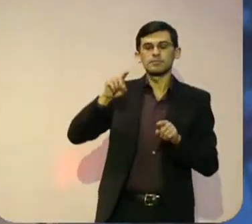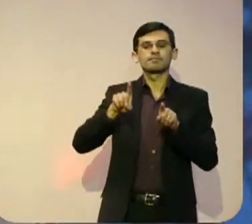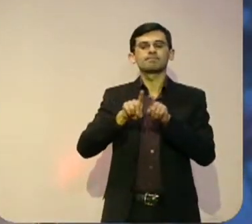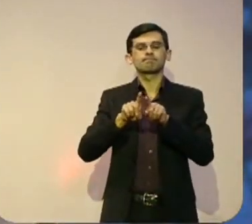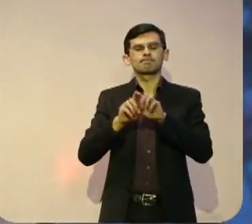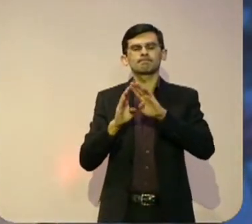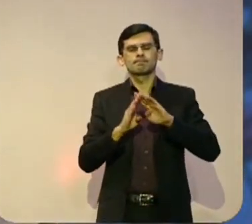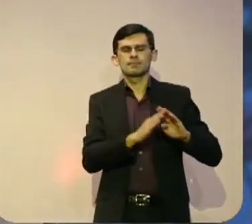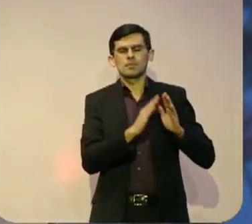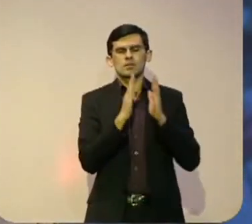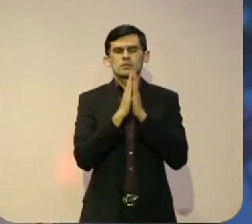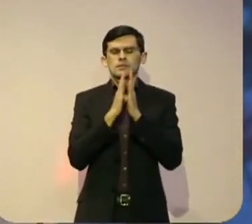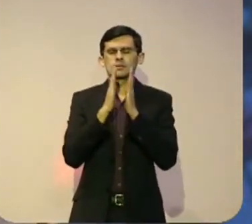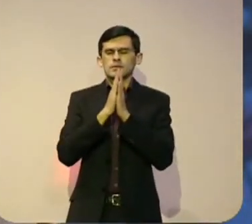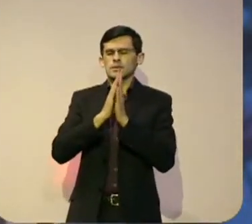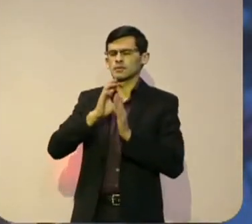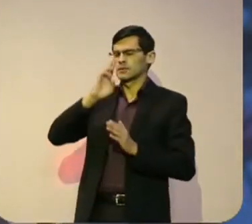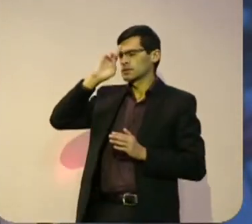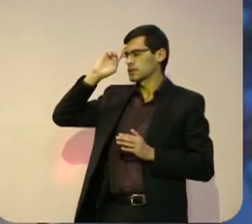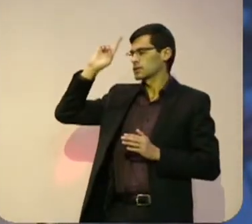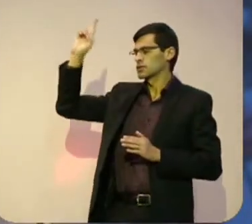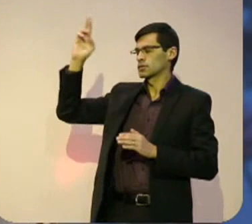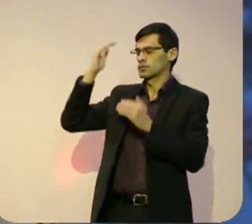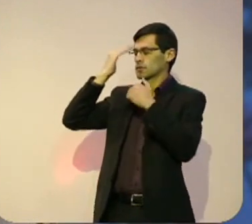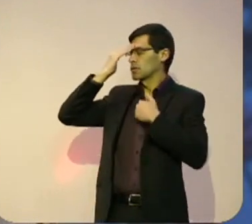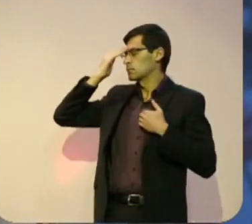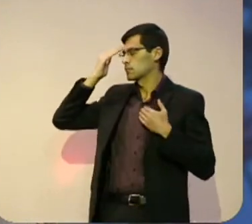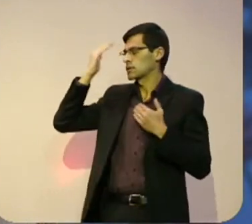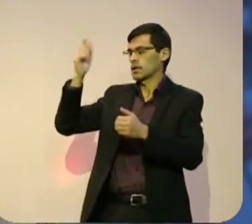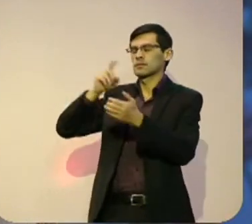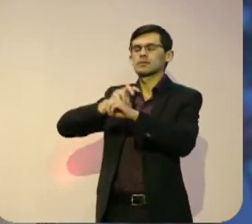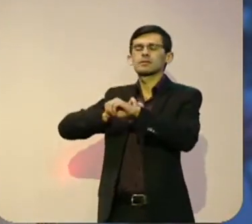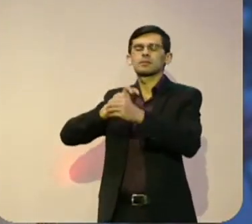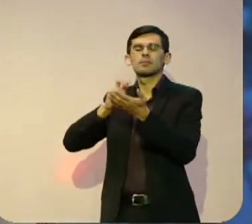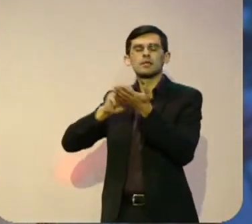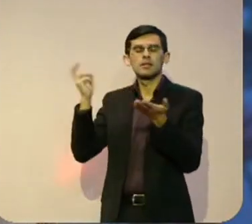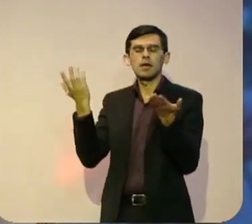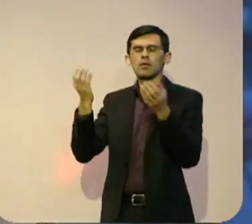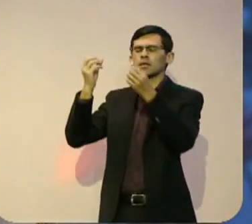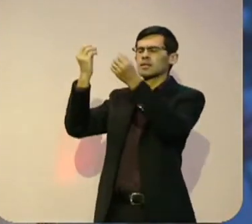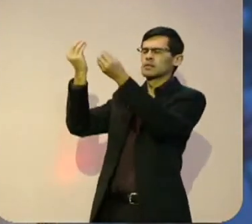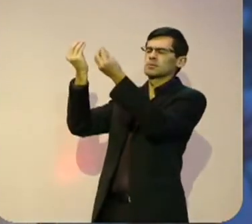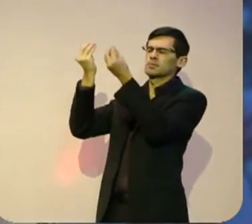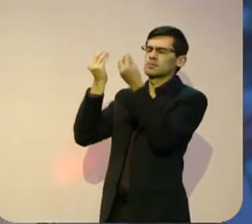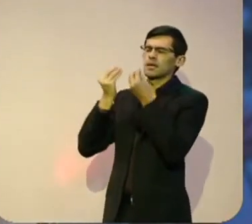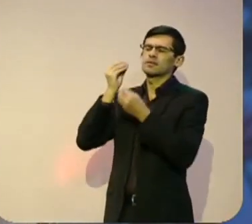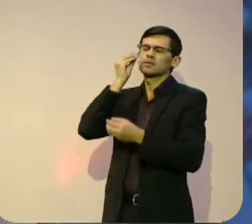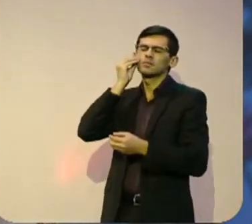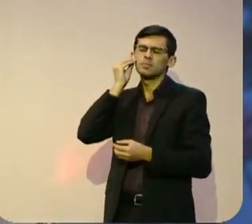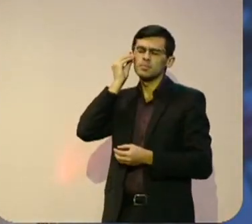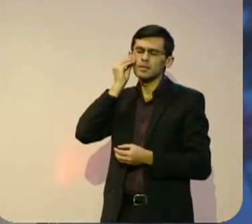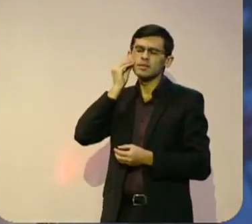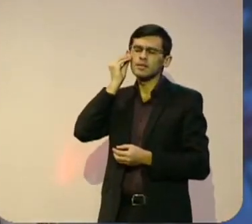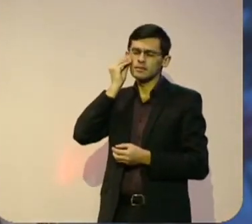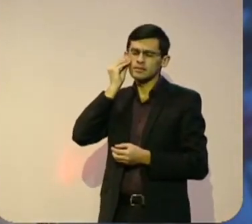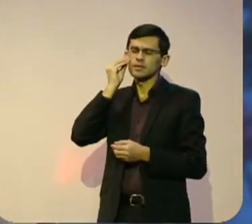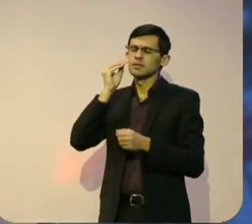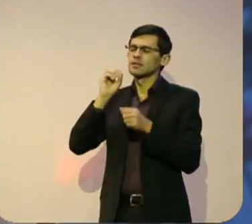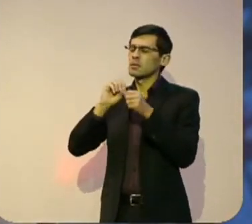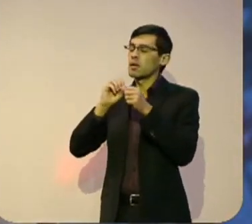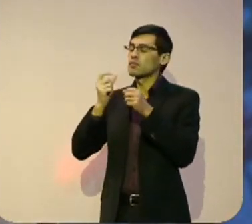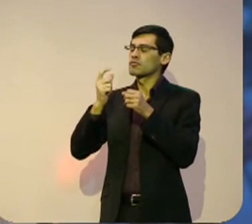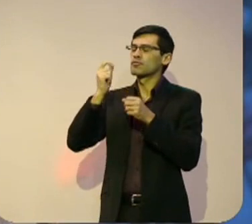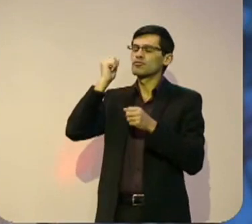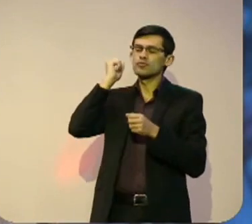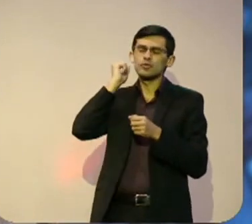Vamos orar mais uma vez. Senhor, muito obrigado por esta manhã, pelo presente que o Senhor nos dá, de podermos retomar,